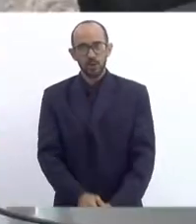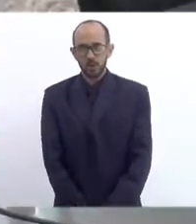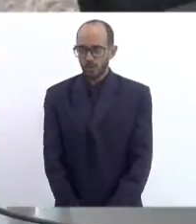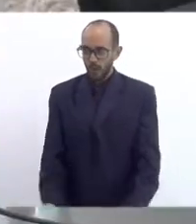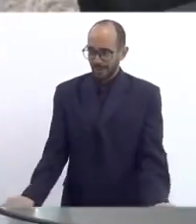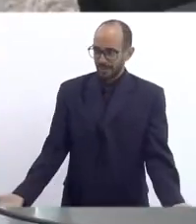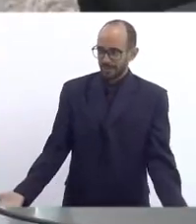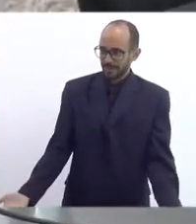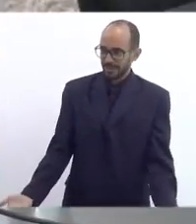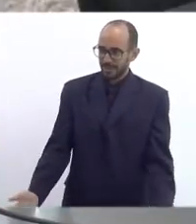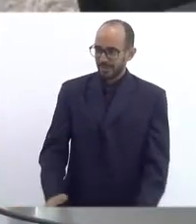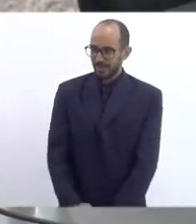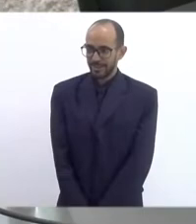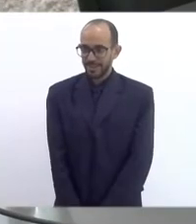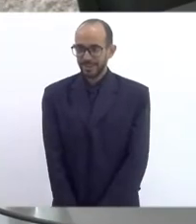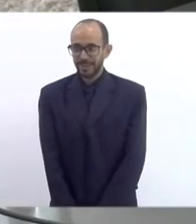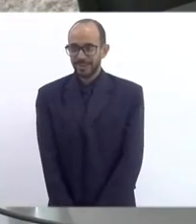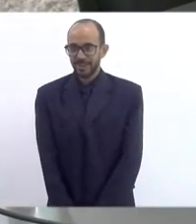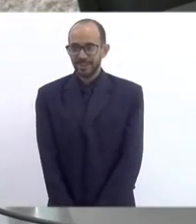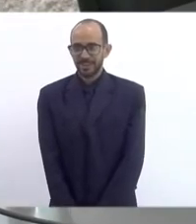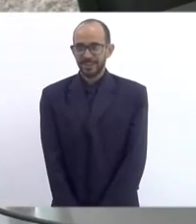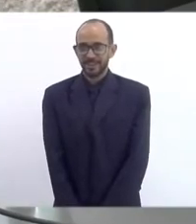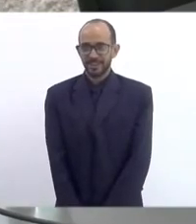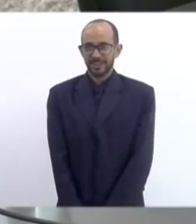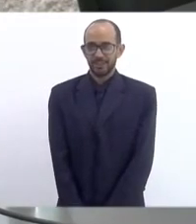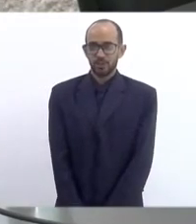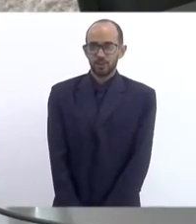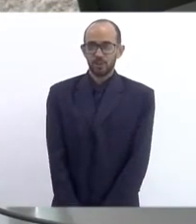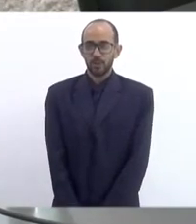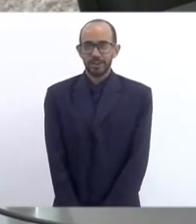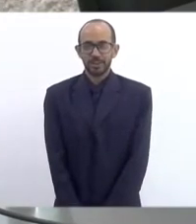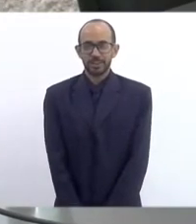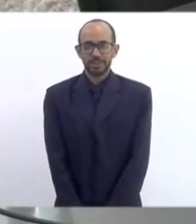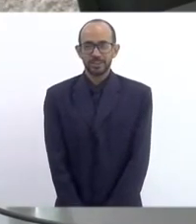Calma. Ele é que está pensando. Eu tive uma leve...